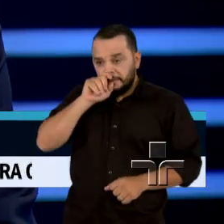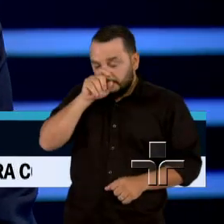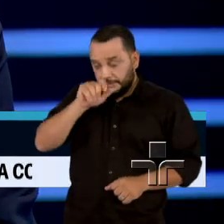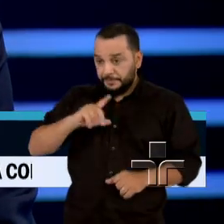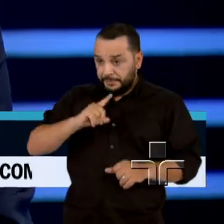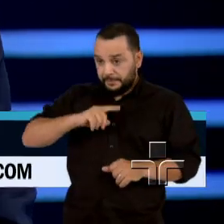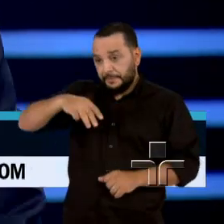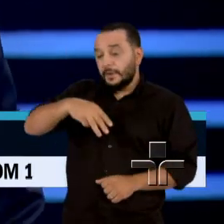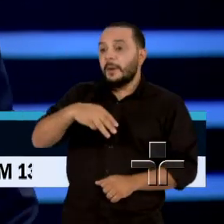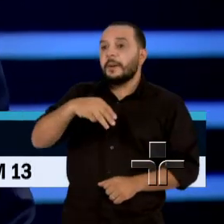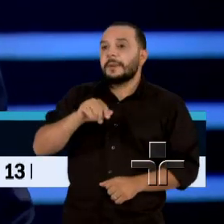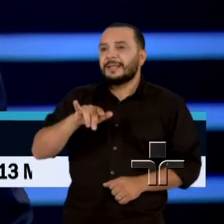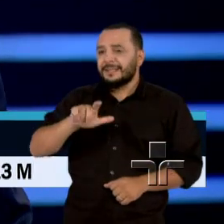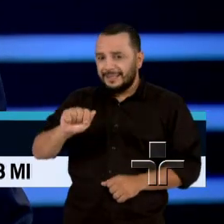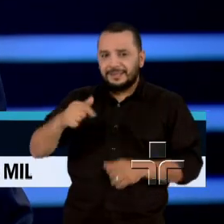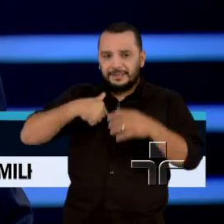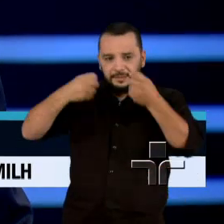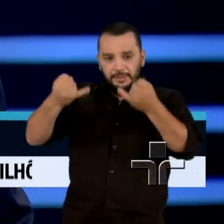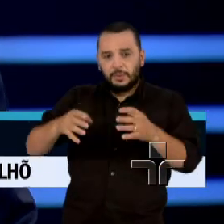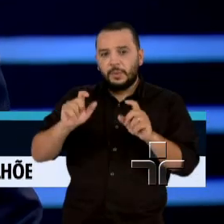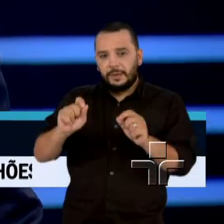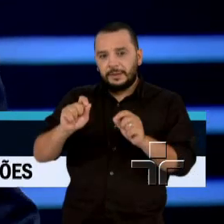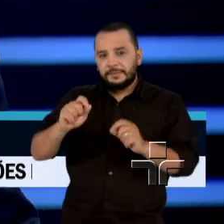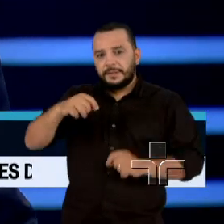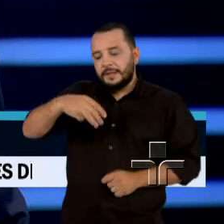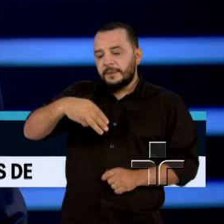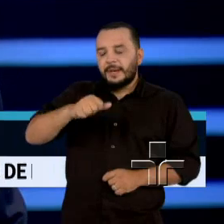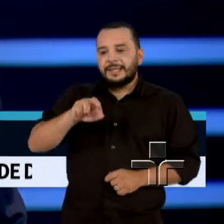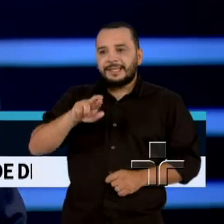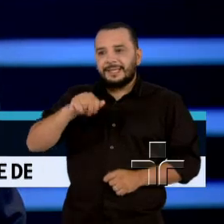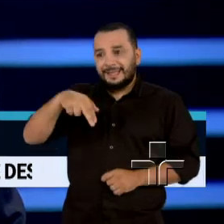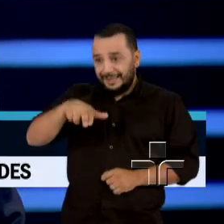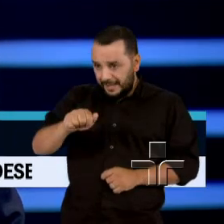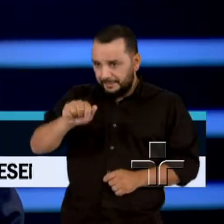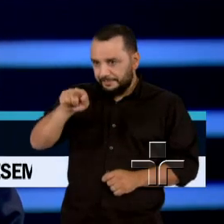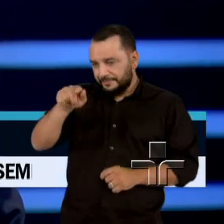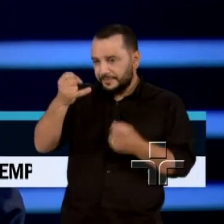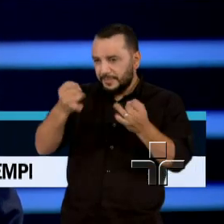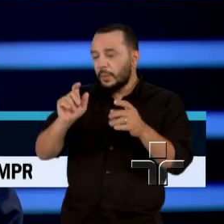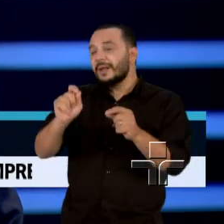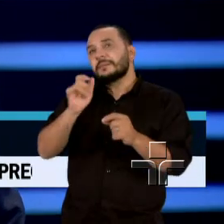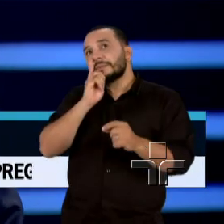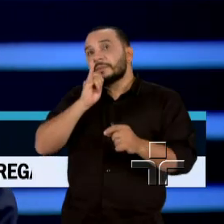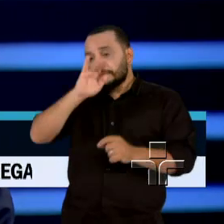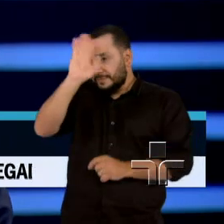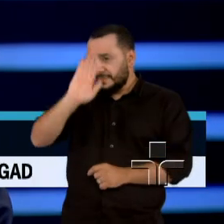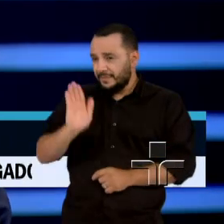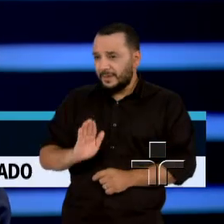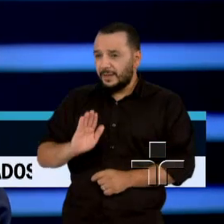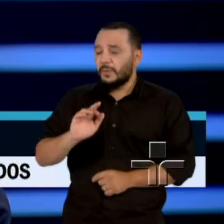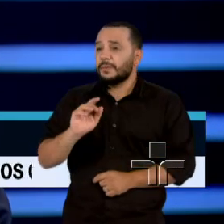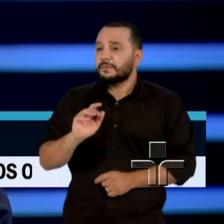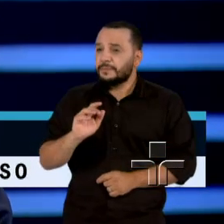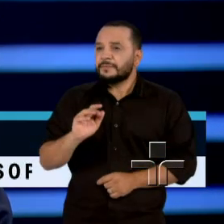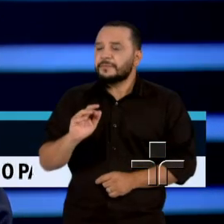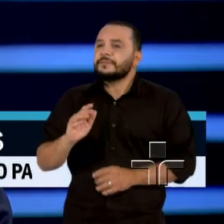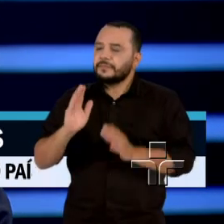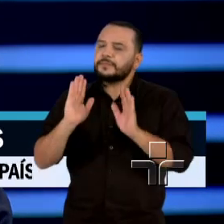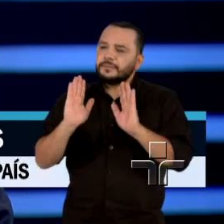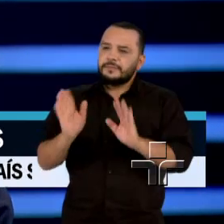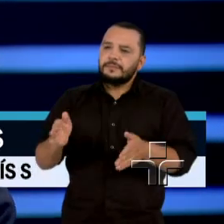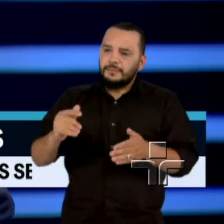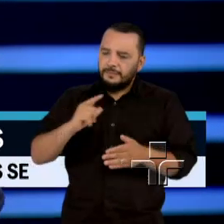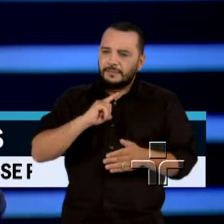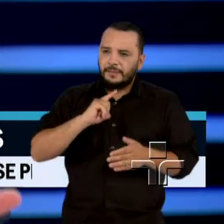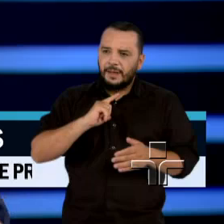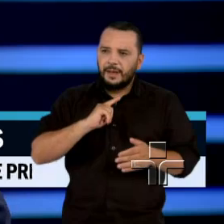Marina está argumentando. A gente tem aqui no Brasil, infelizmente, um pouco a ideia de que para sanar ou para compensar a falta